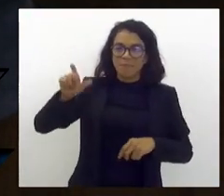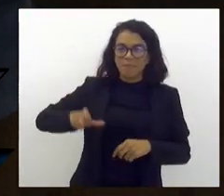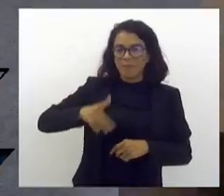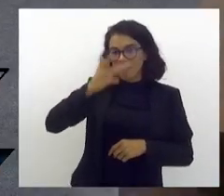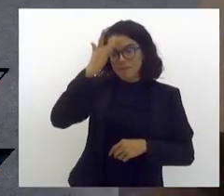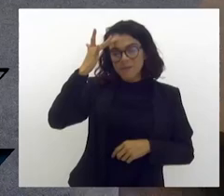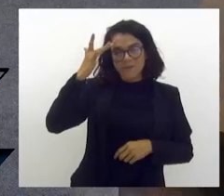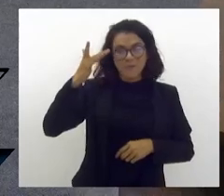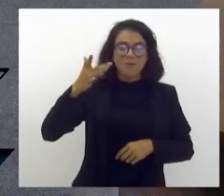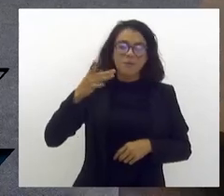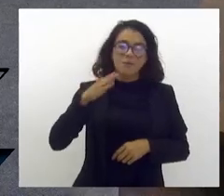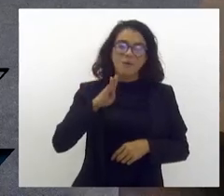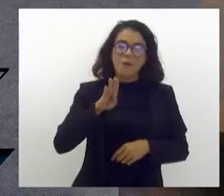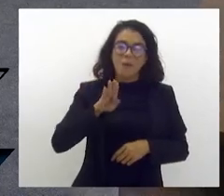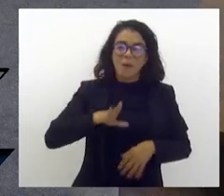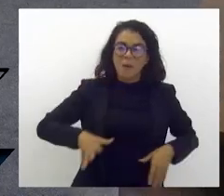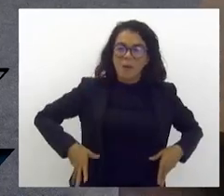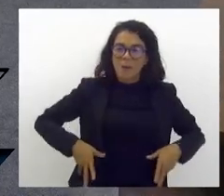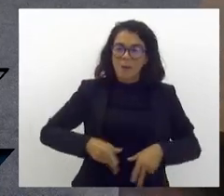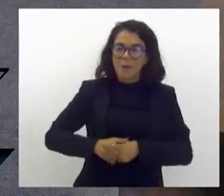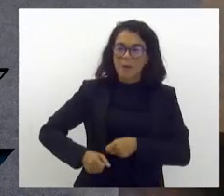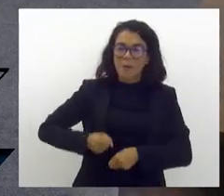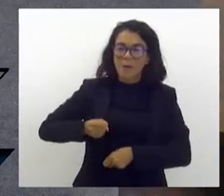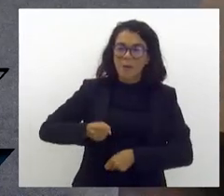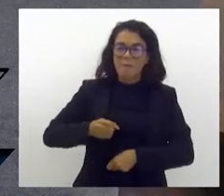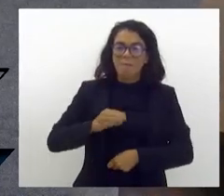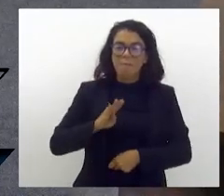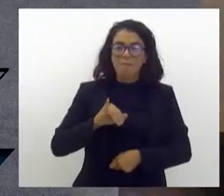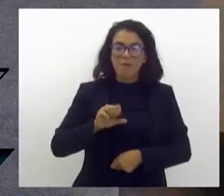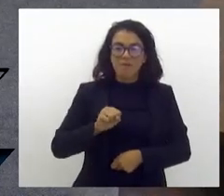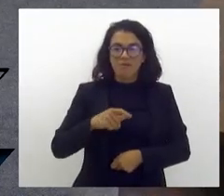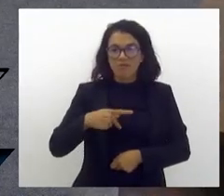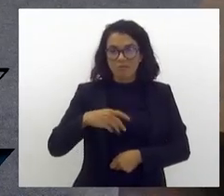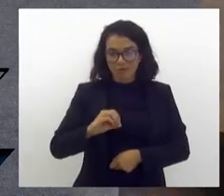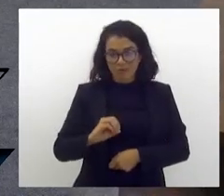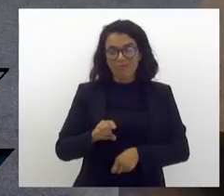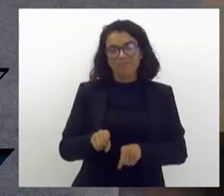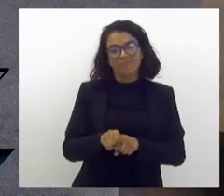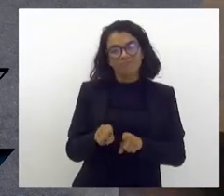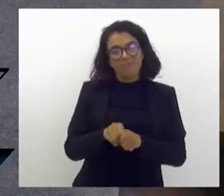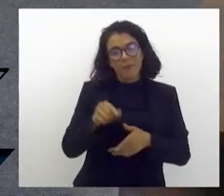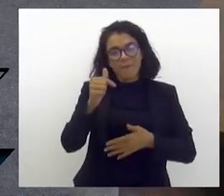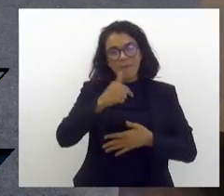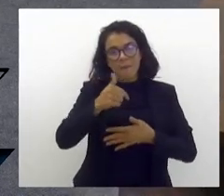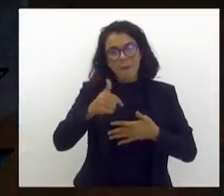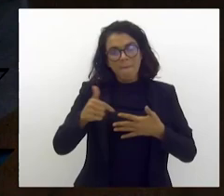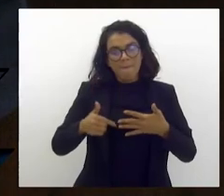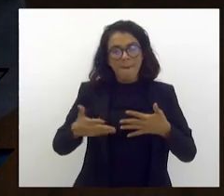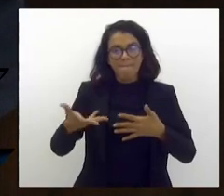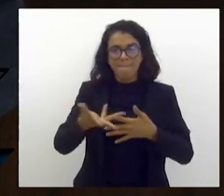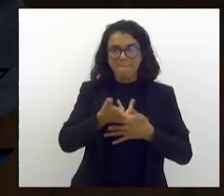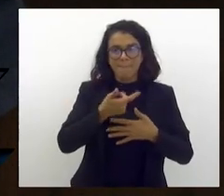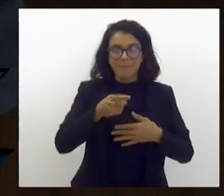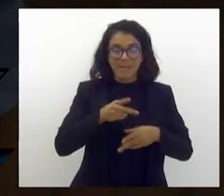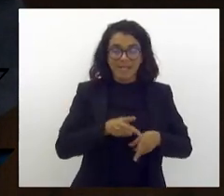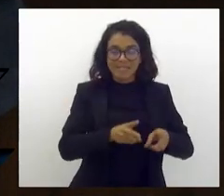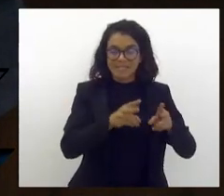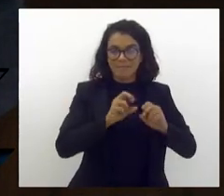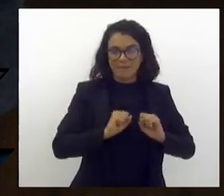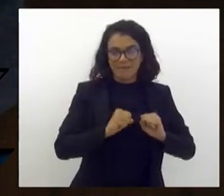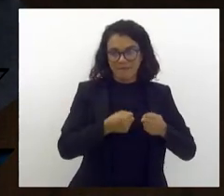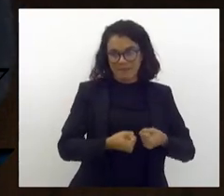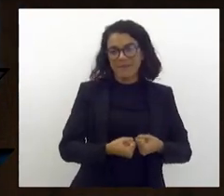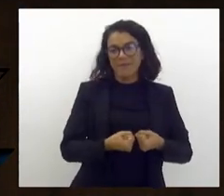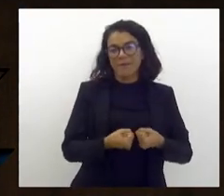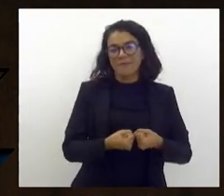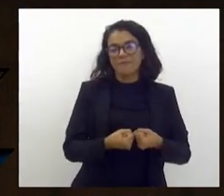bispo, com tanto compromisso e com tanta ênfase em todos os sentidos que ele sempre defendeu e, de alguma